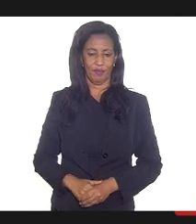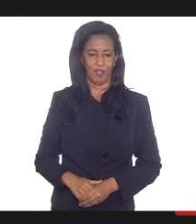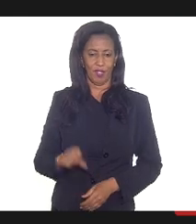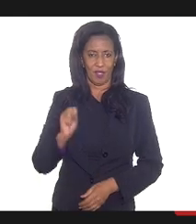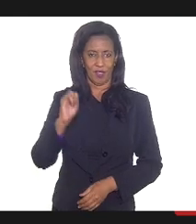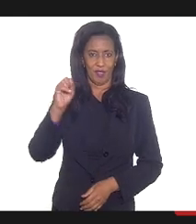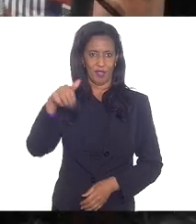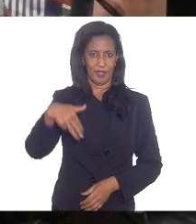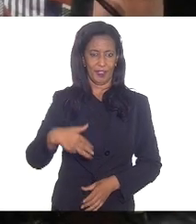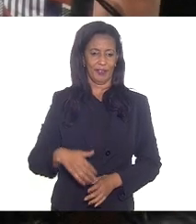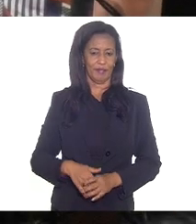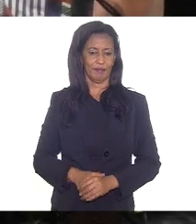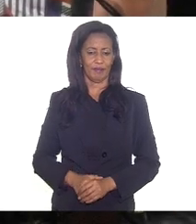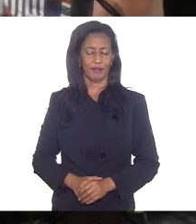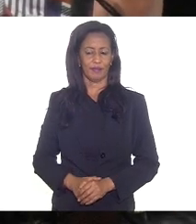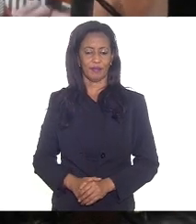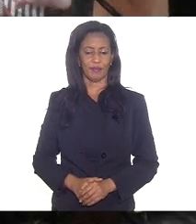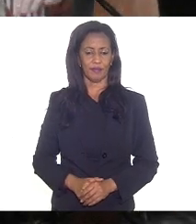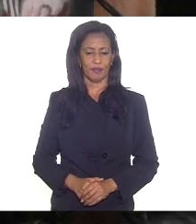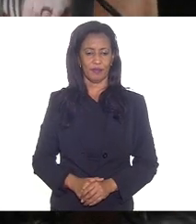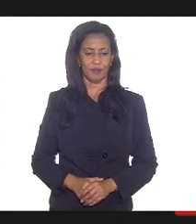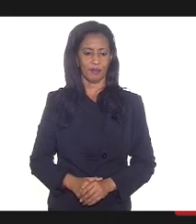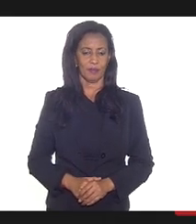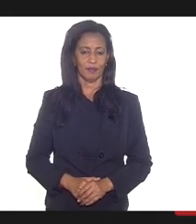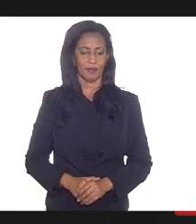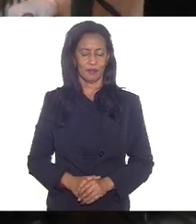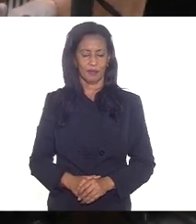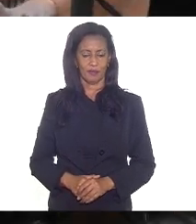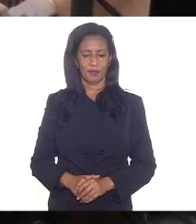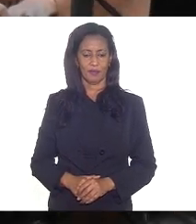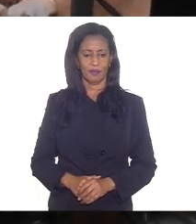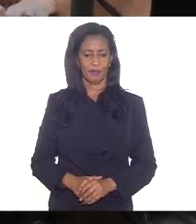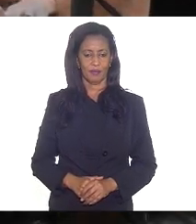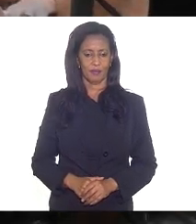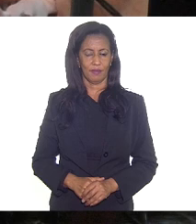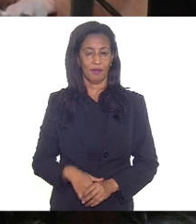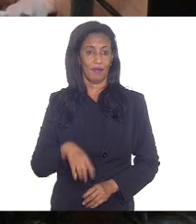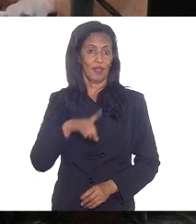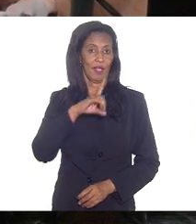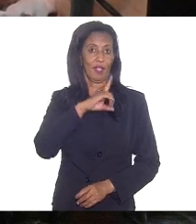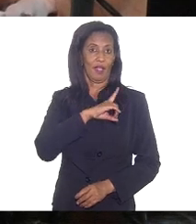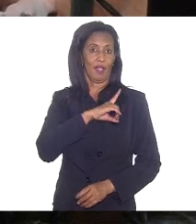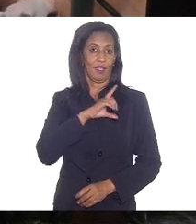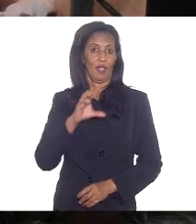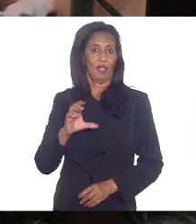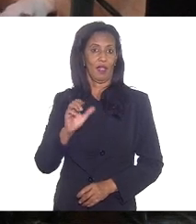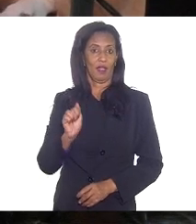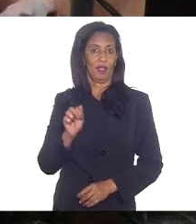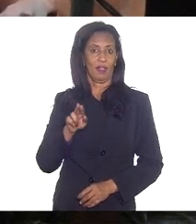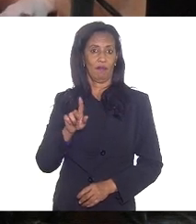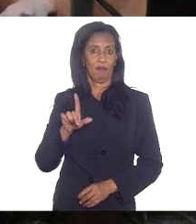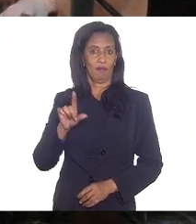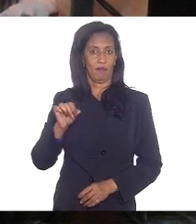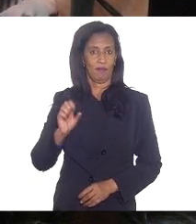senhor. Obrigado aí, boa tarde. Sim, senhor, coronel. Delegado Carlos Augusto.